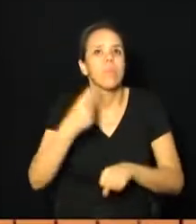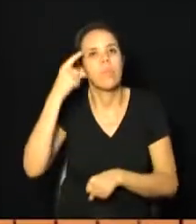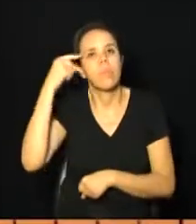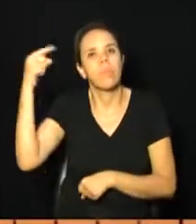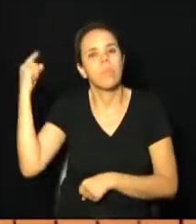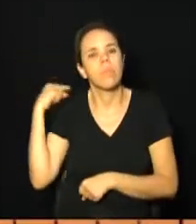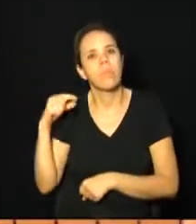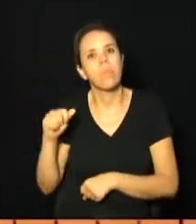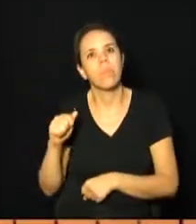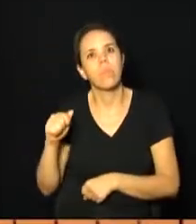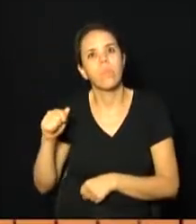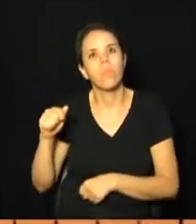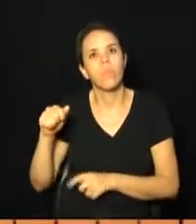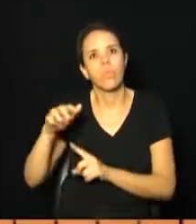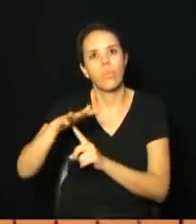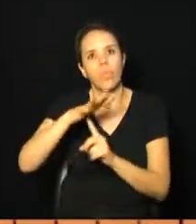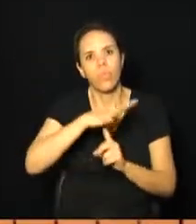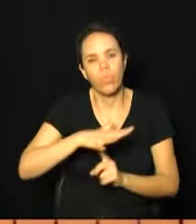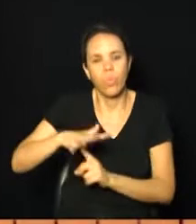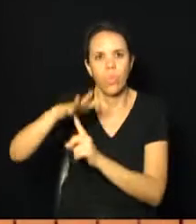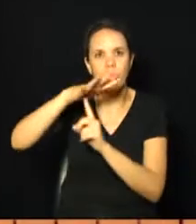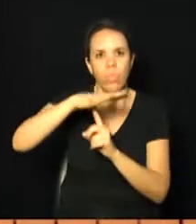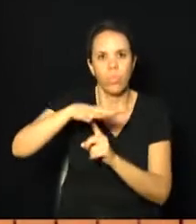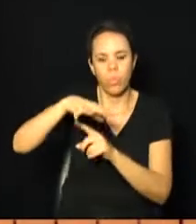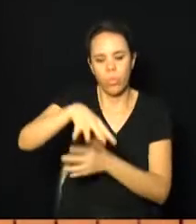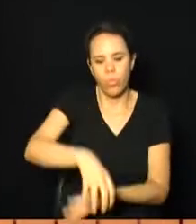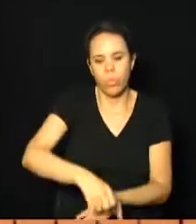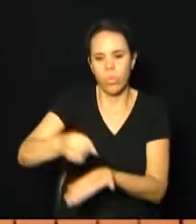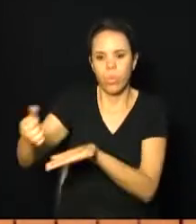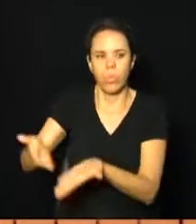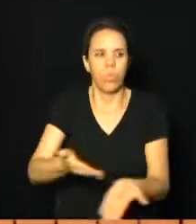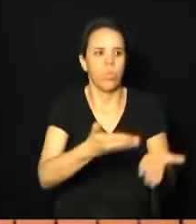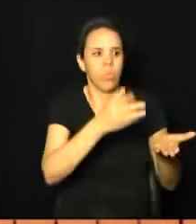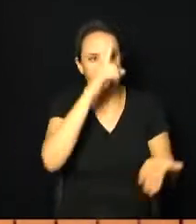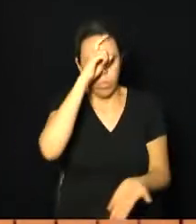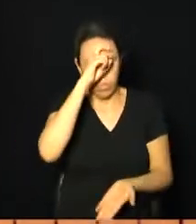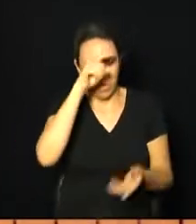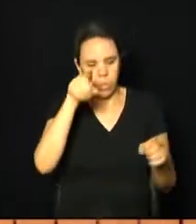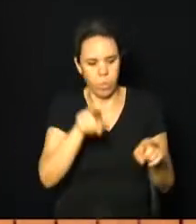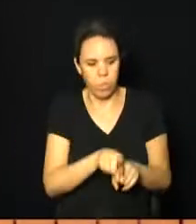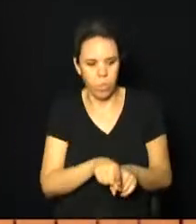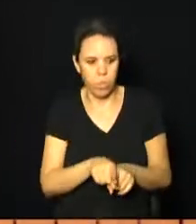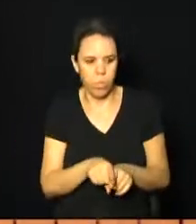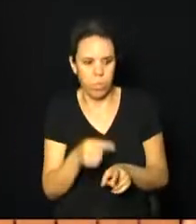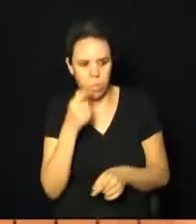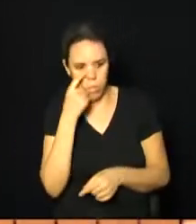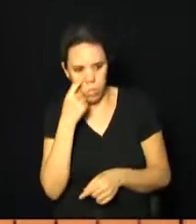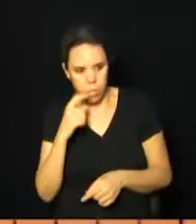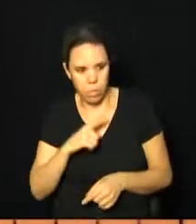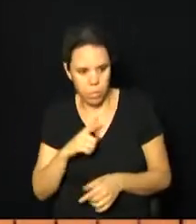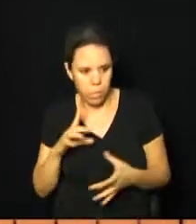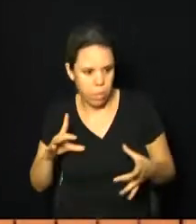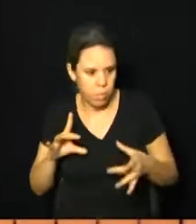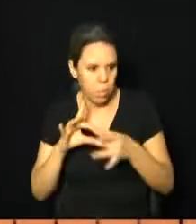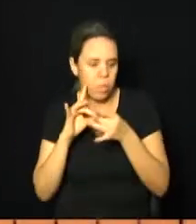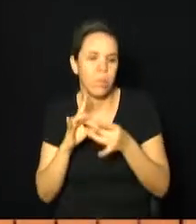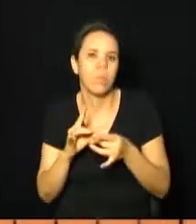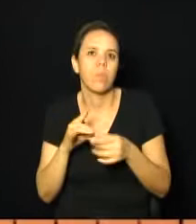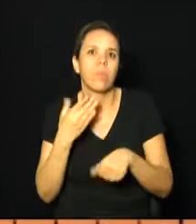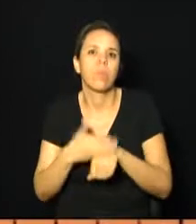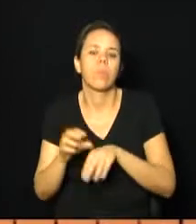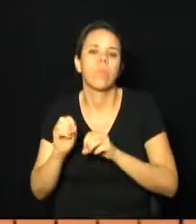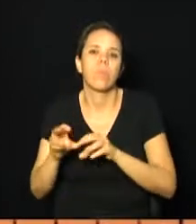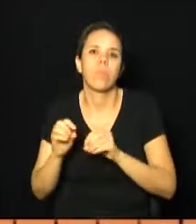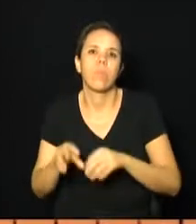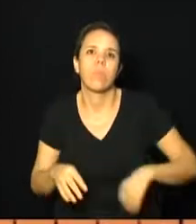até o Águia pegar um ciclista que caiu na região de Joaquim Egídio. E também teve a parceria que foi o treinamento,